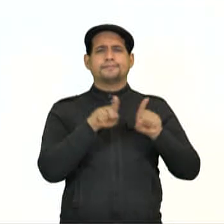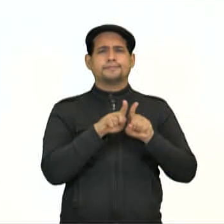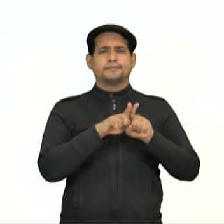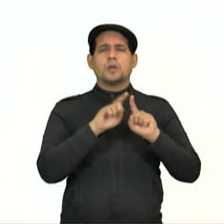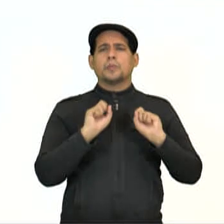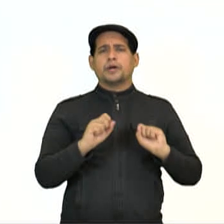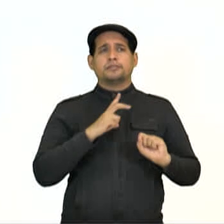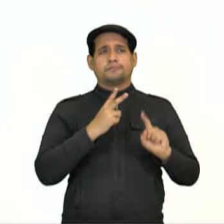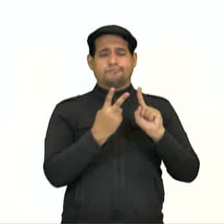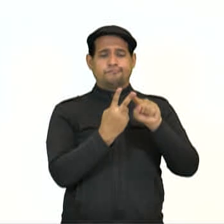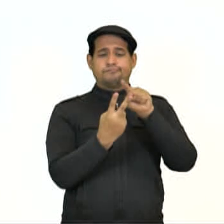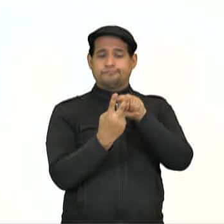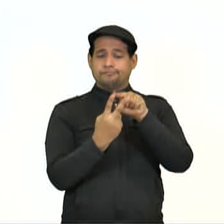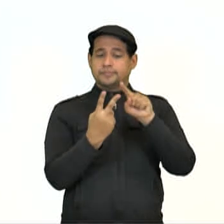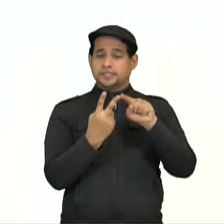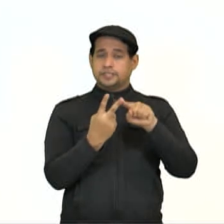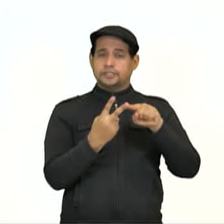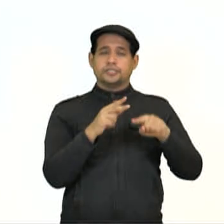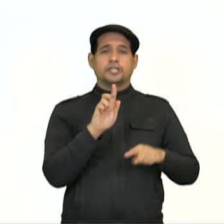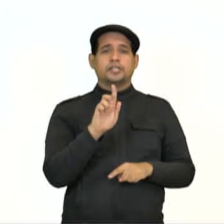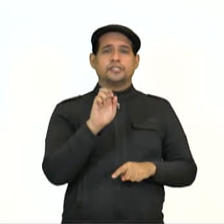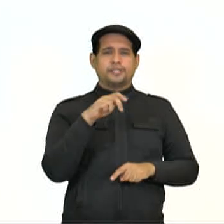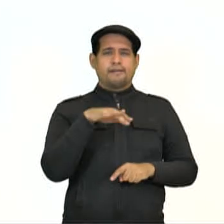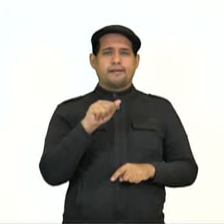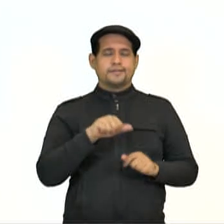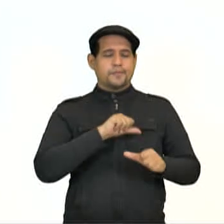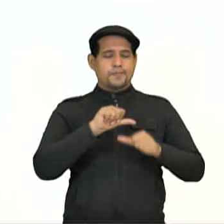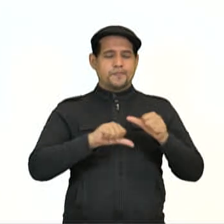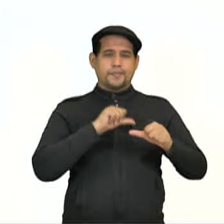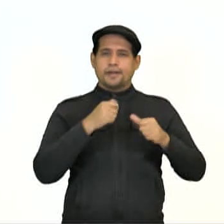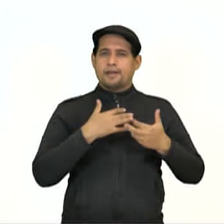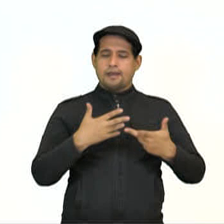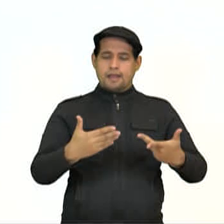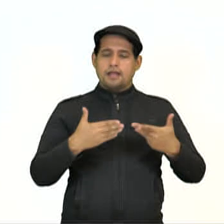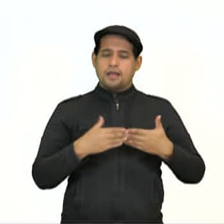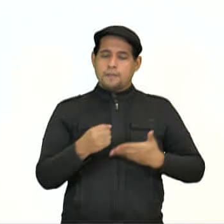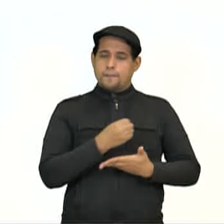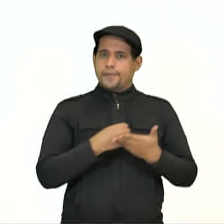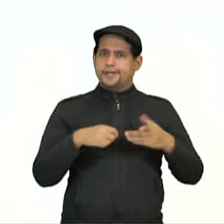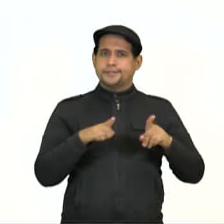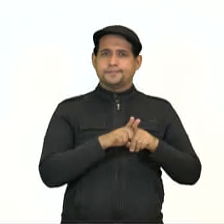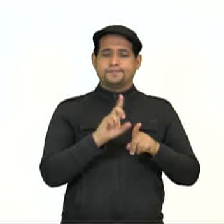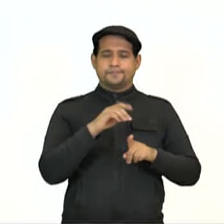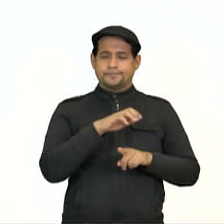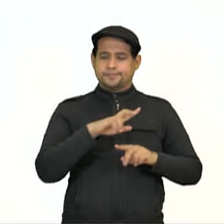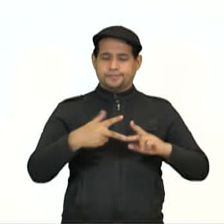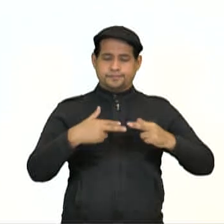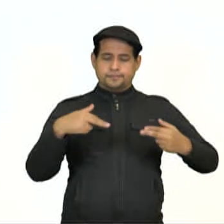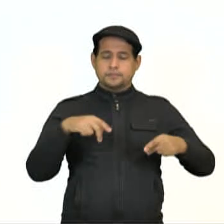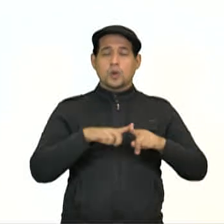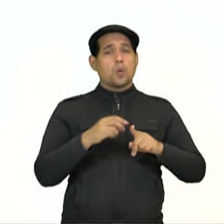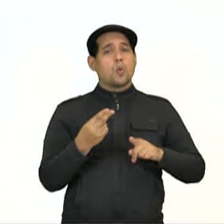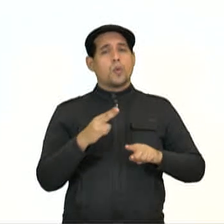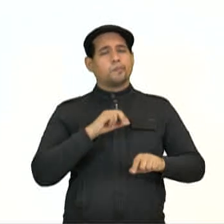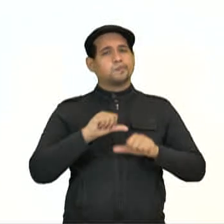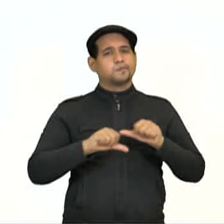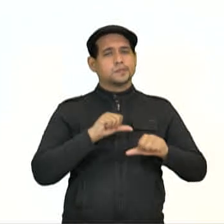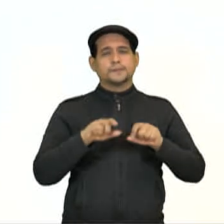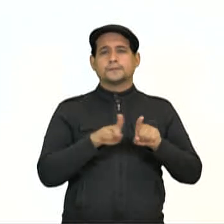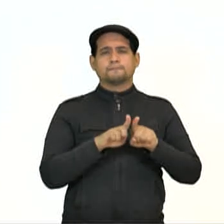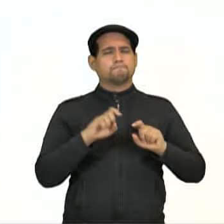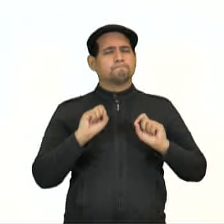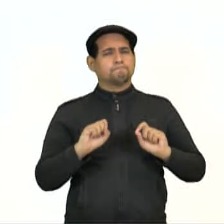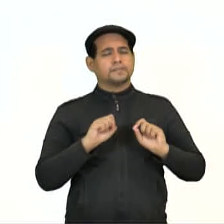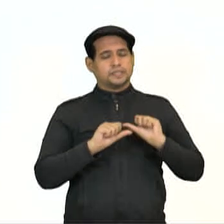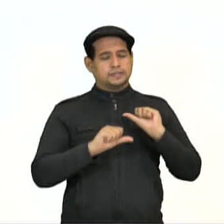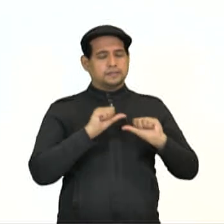de dois tipos, mutações gênicas, que alteram a sequência de bases nitrogenadas no DNA, ou mutações cromossômicas, que